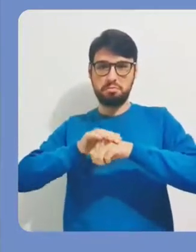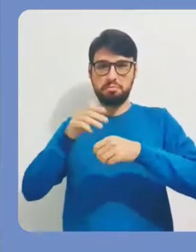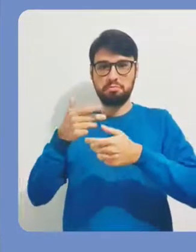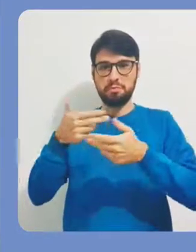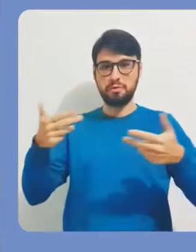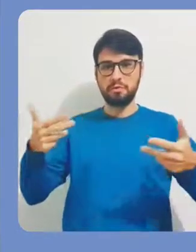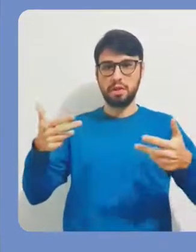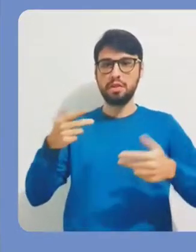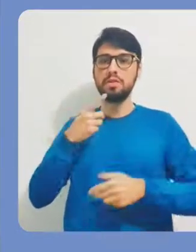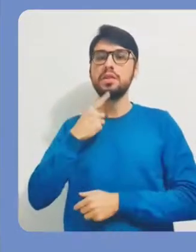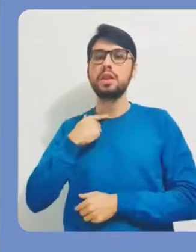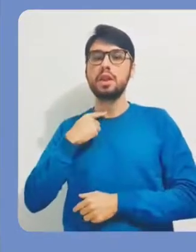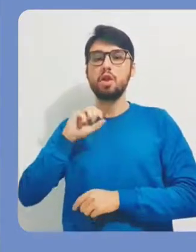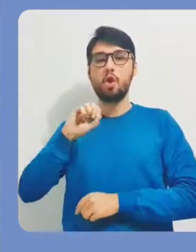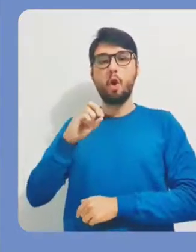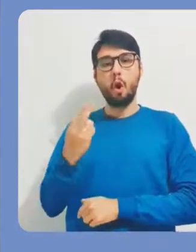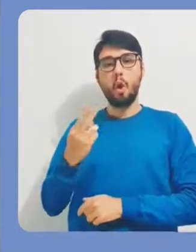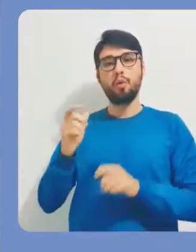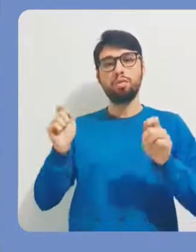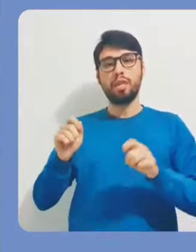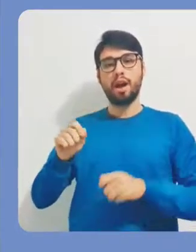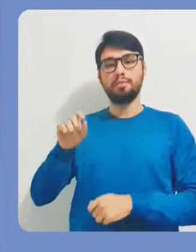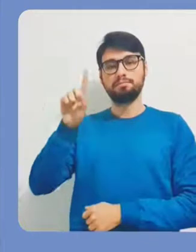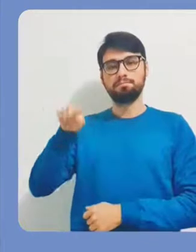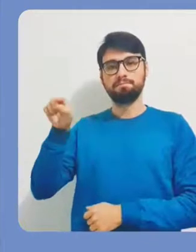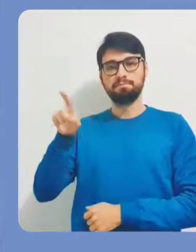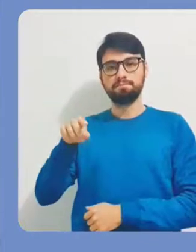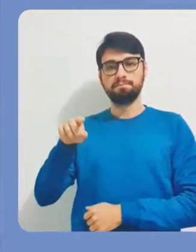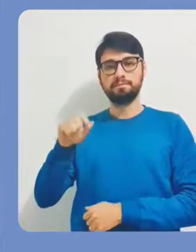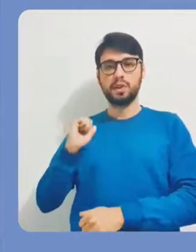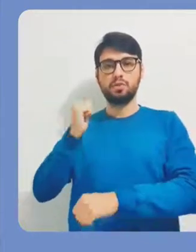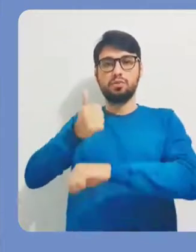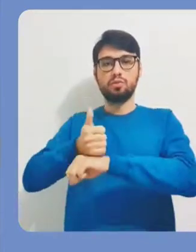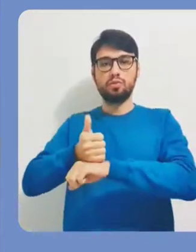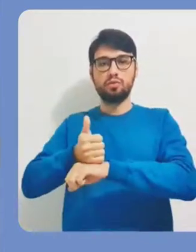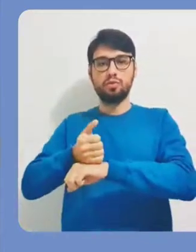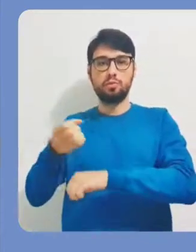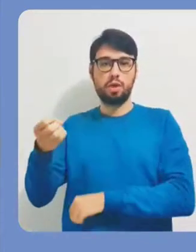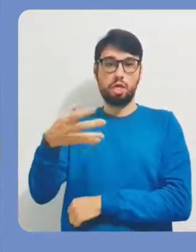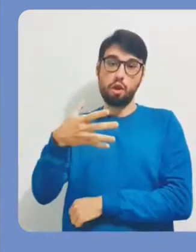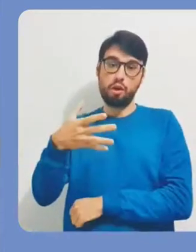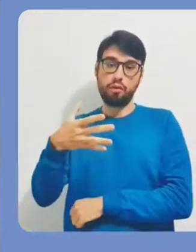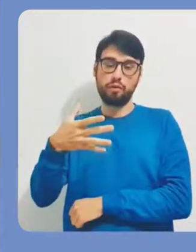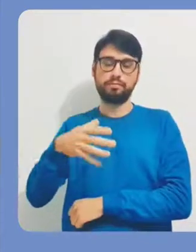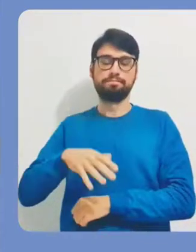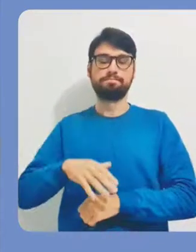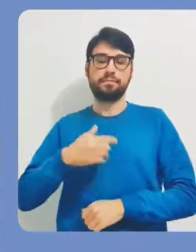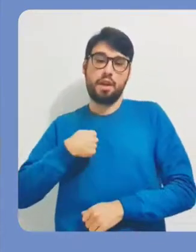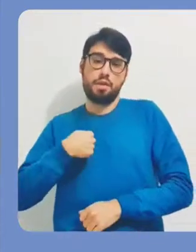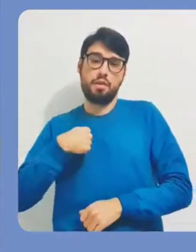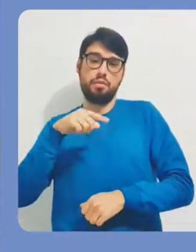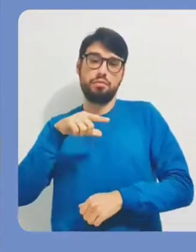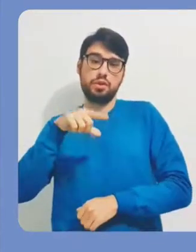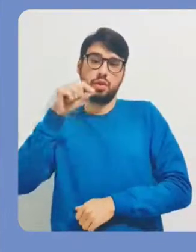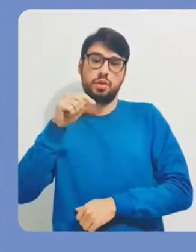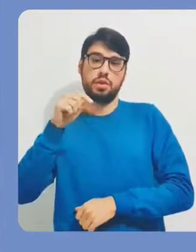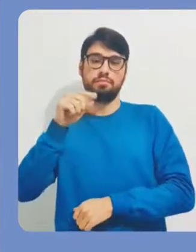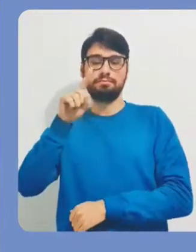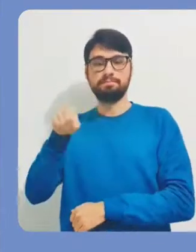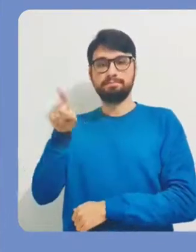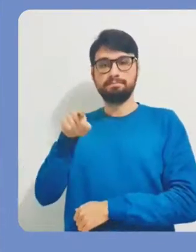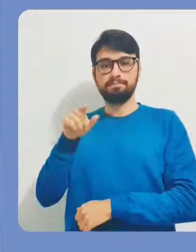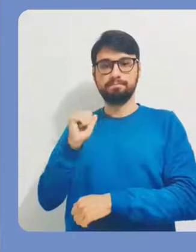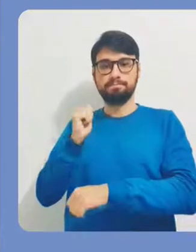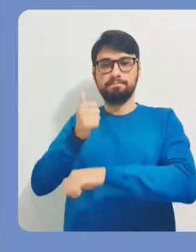podem aproveitar esta página e editá-la de acordo com a sua necessidade, ou vocês podem excluir essa